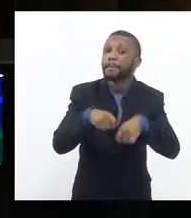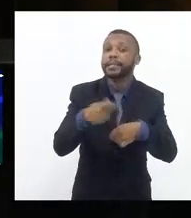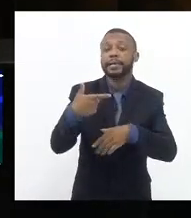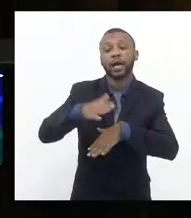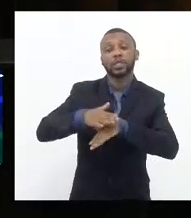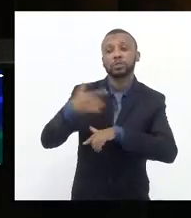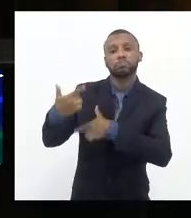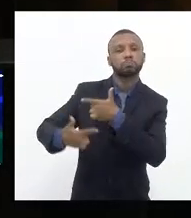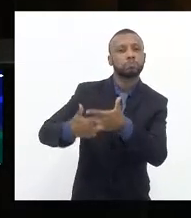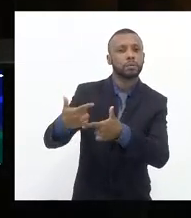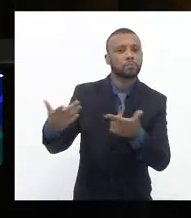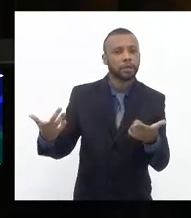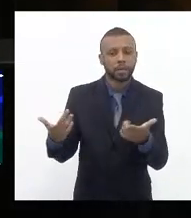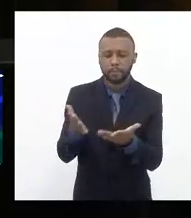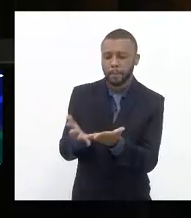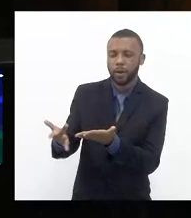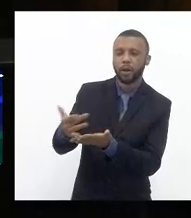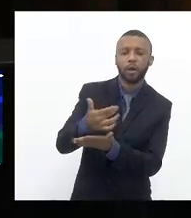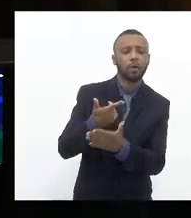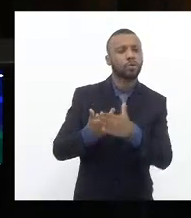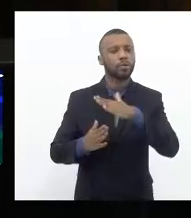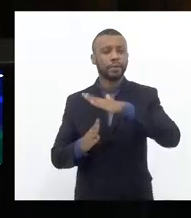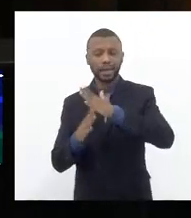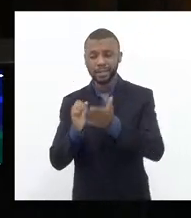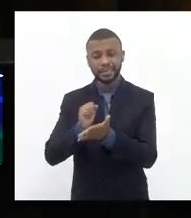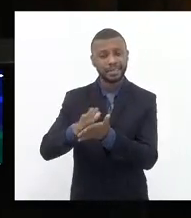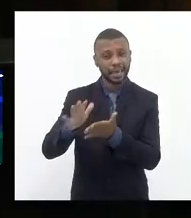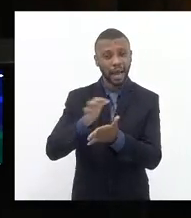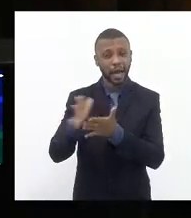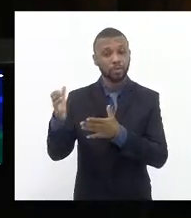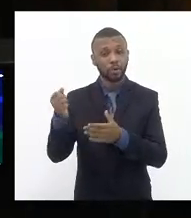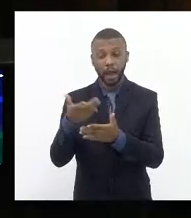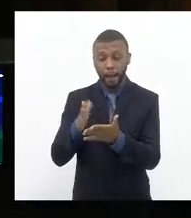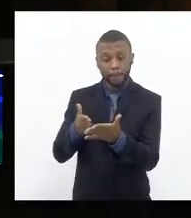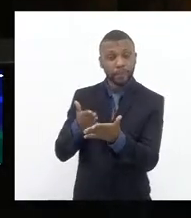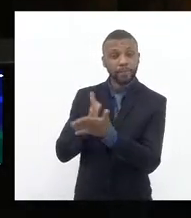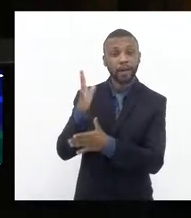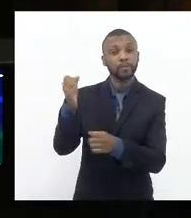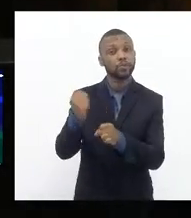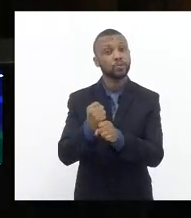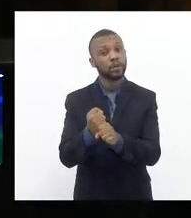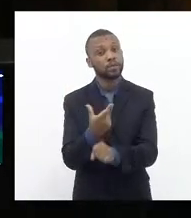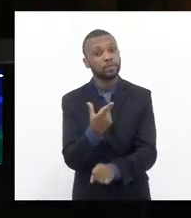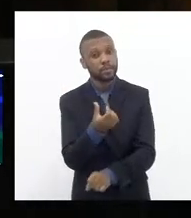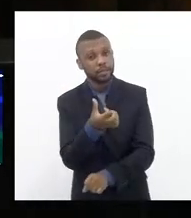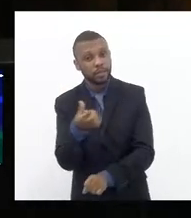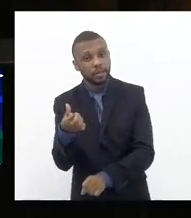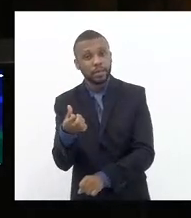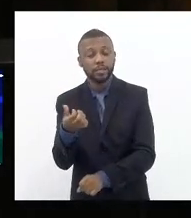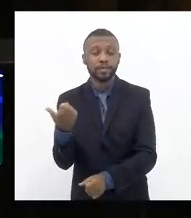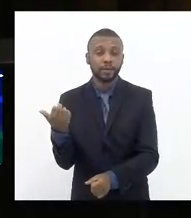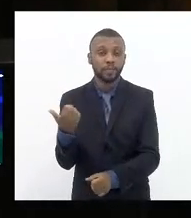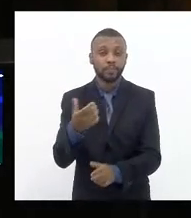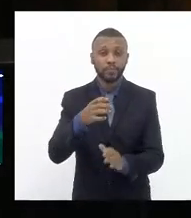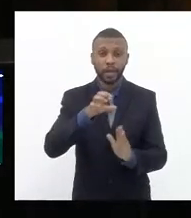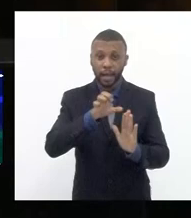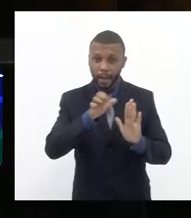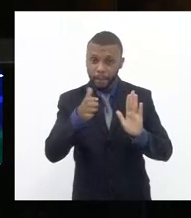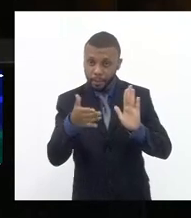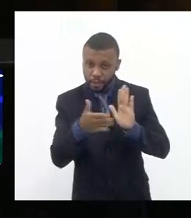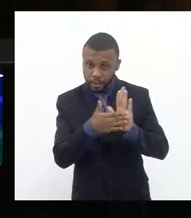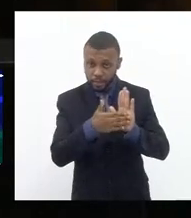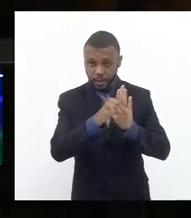Brasil o teto de gastos aprovado em 2016? A emenda constitucional 95/2016, Mata